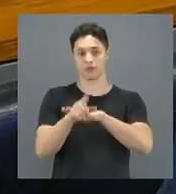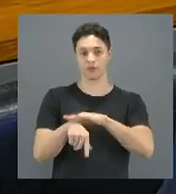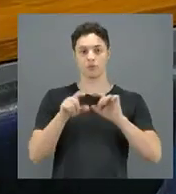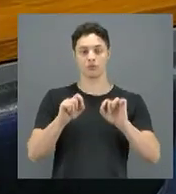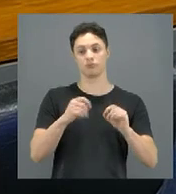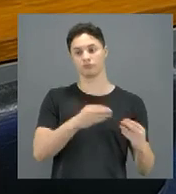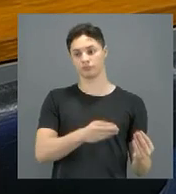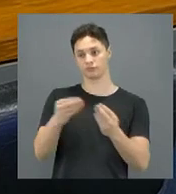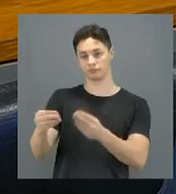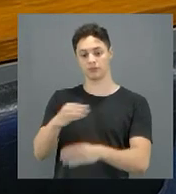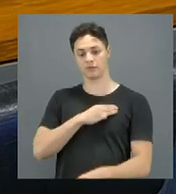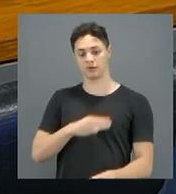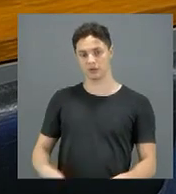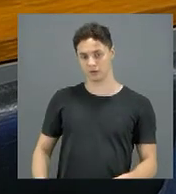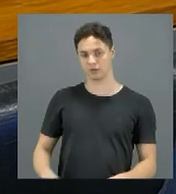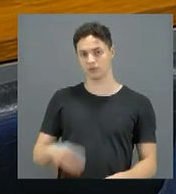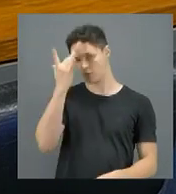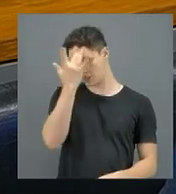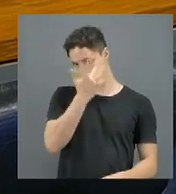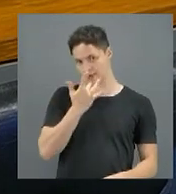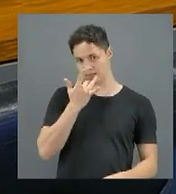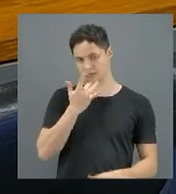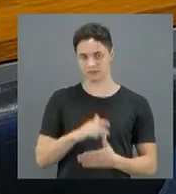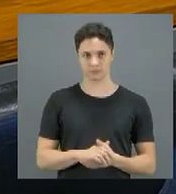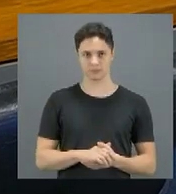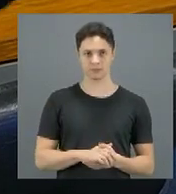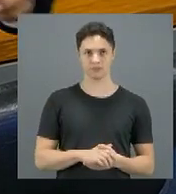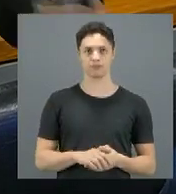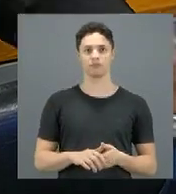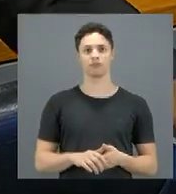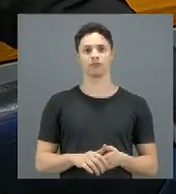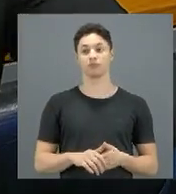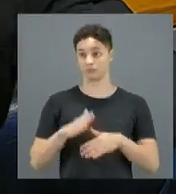ao ministro Fernando Haddad, por Vossa Senhoria.